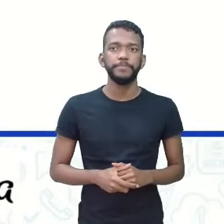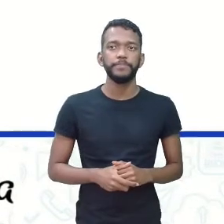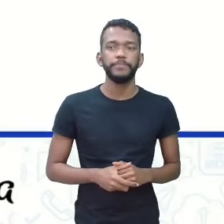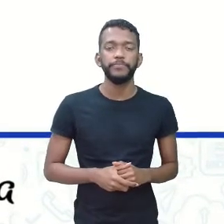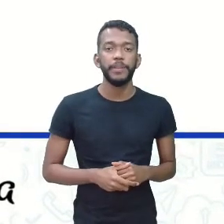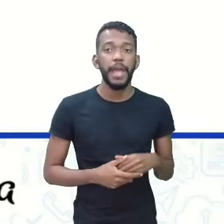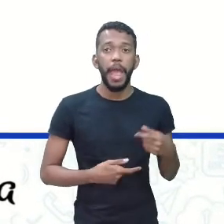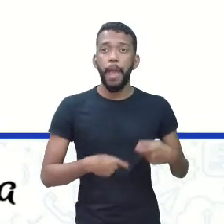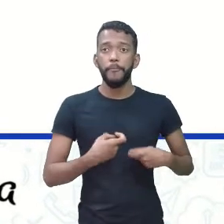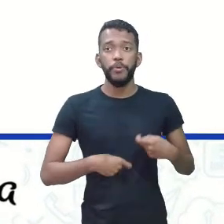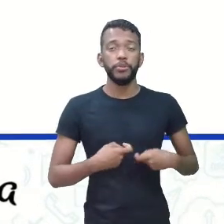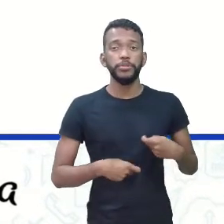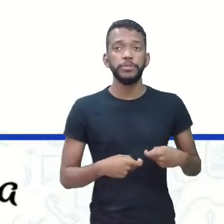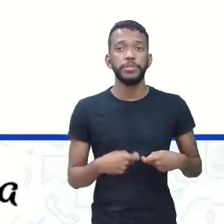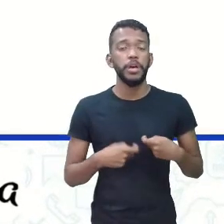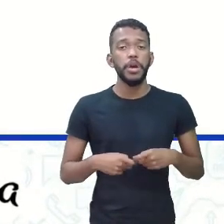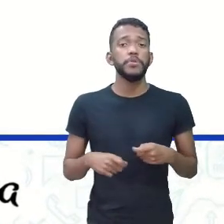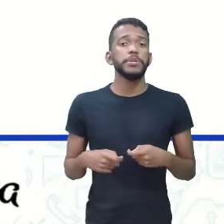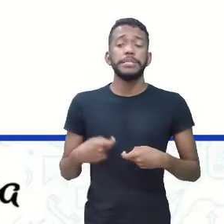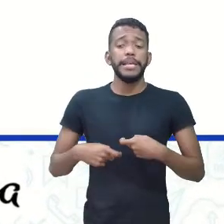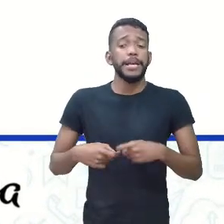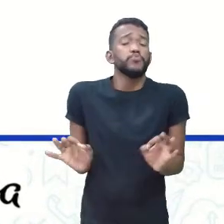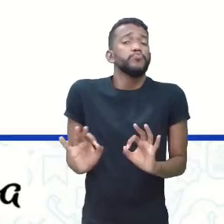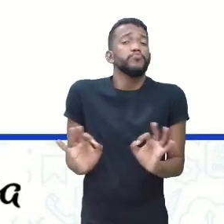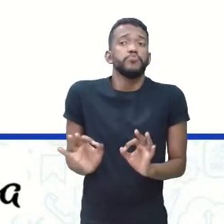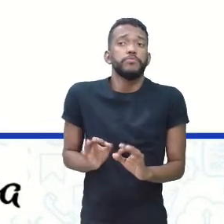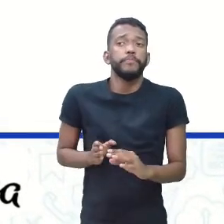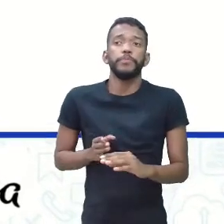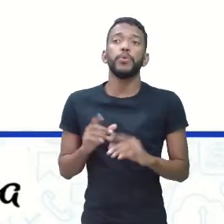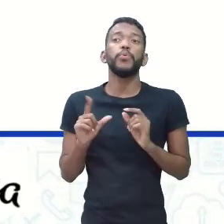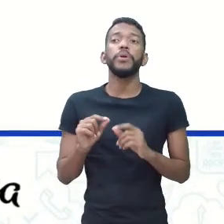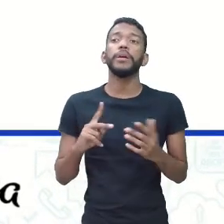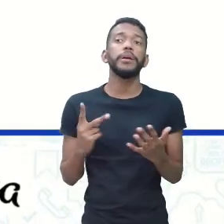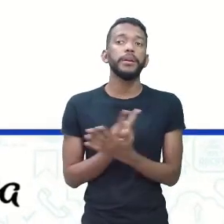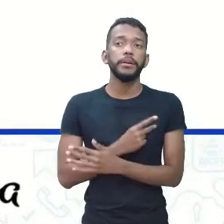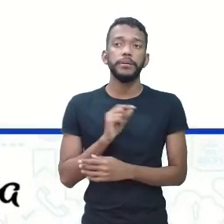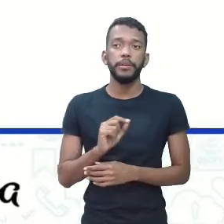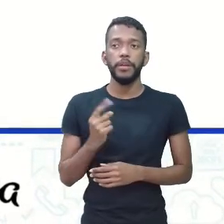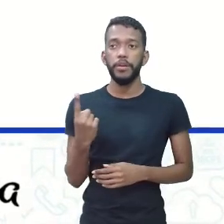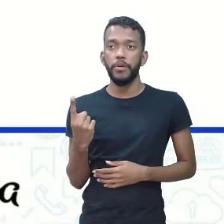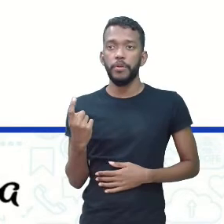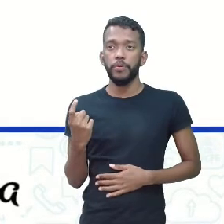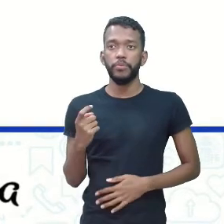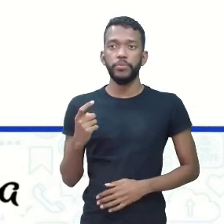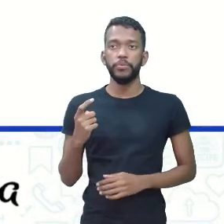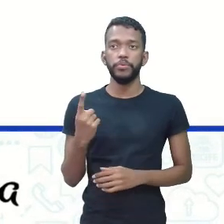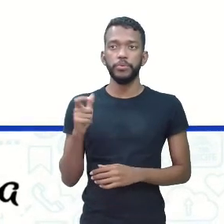Na reprodução assexuada, o que é que acontece? Um único indivíduo, ele origina